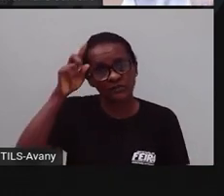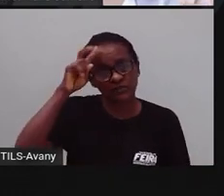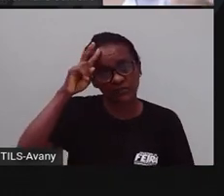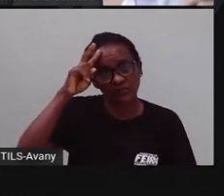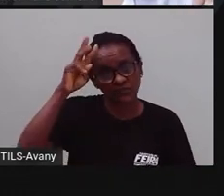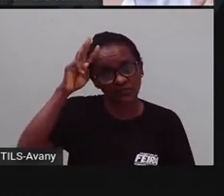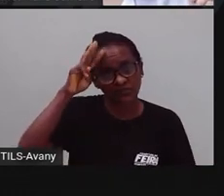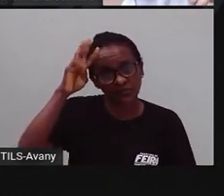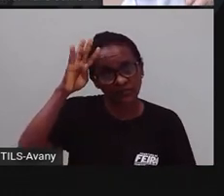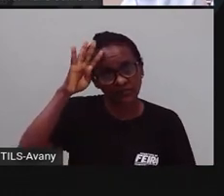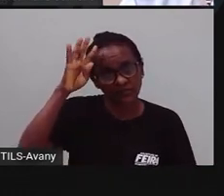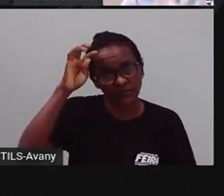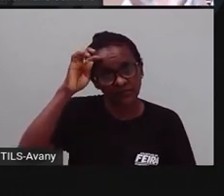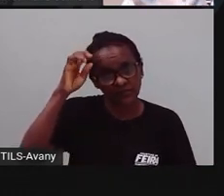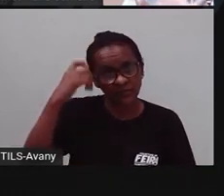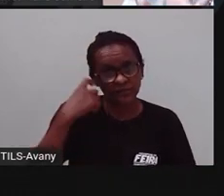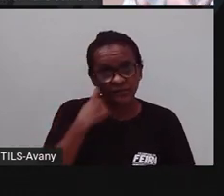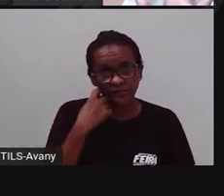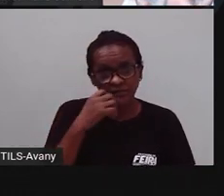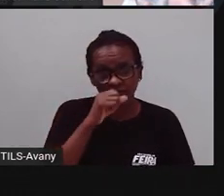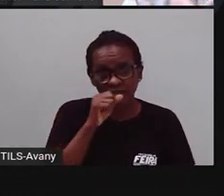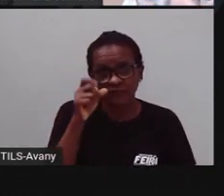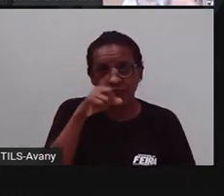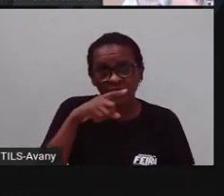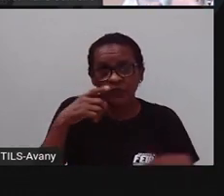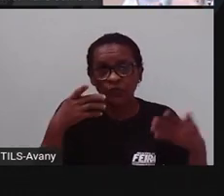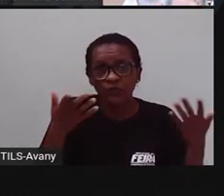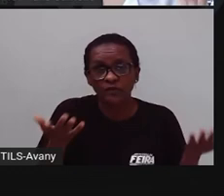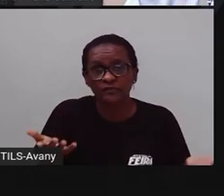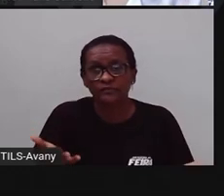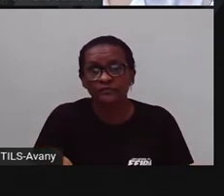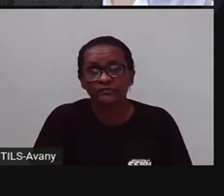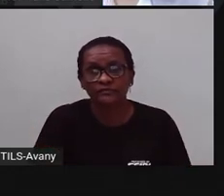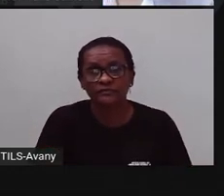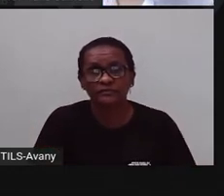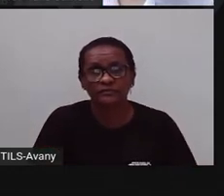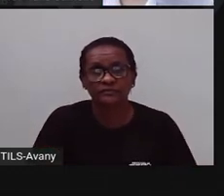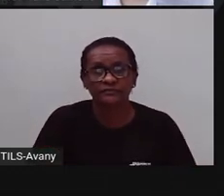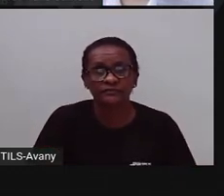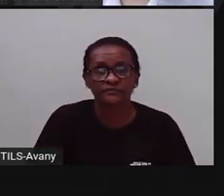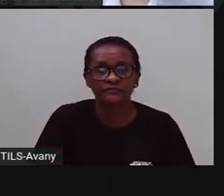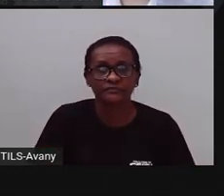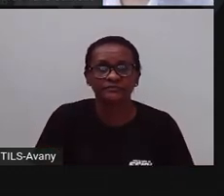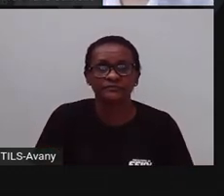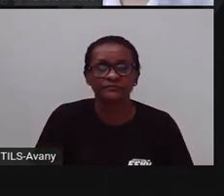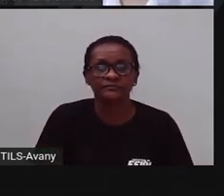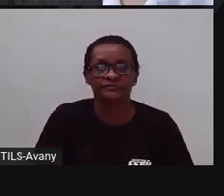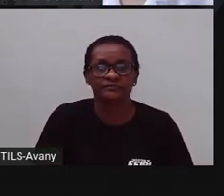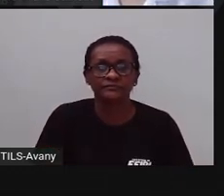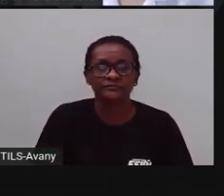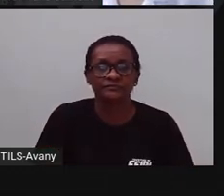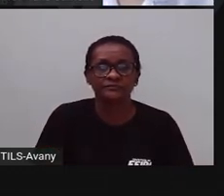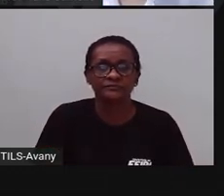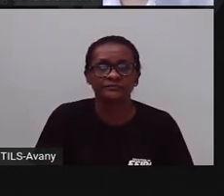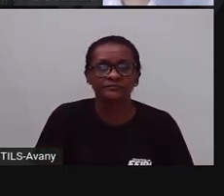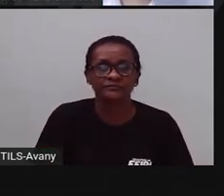da festa tá certo mas pode ser só isso aqui a gente coloca o dia